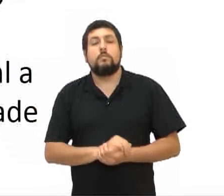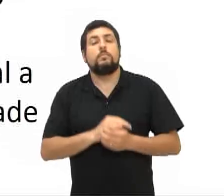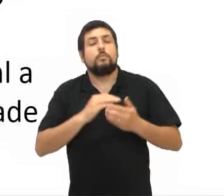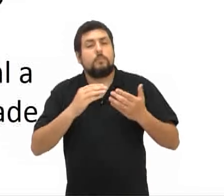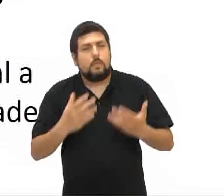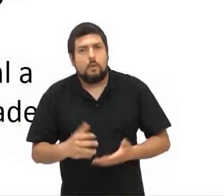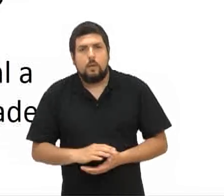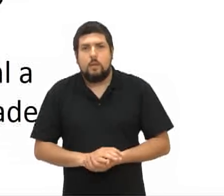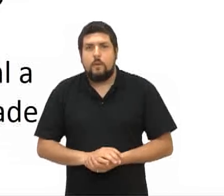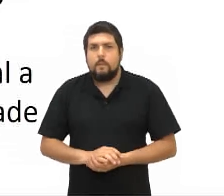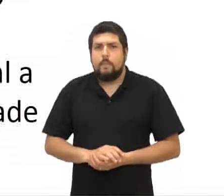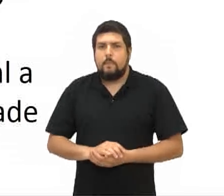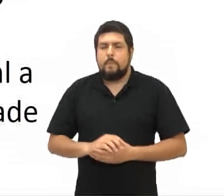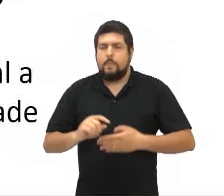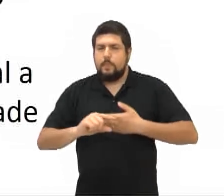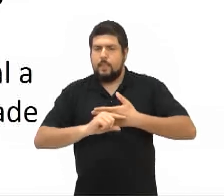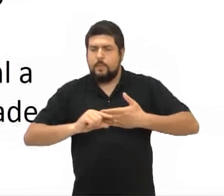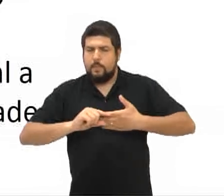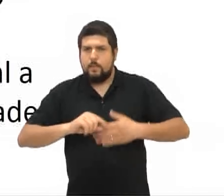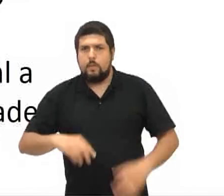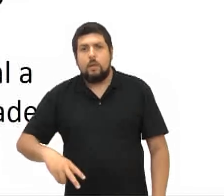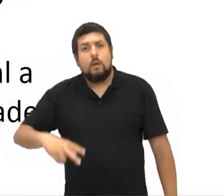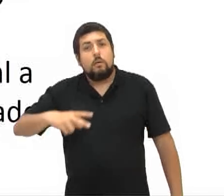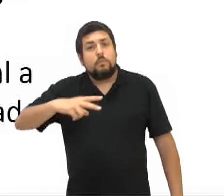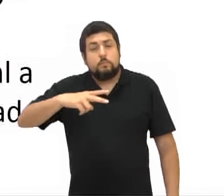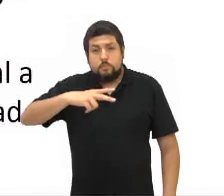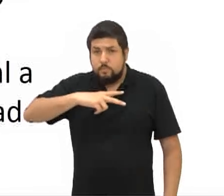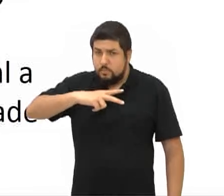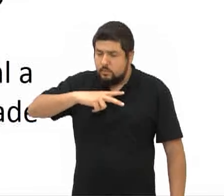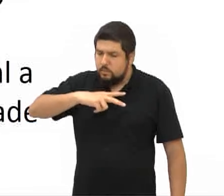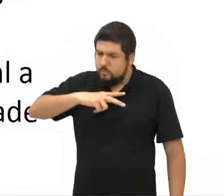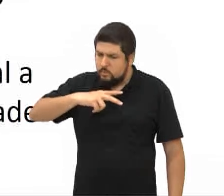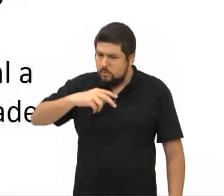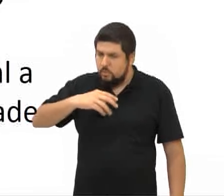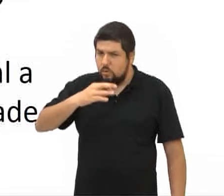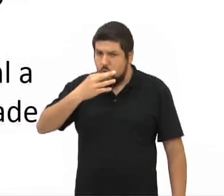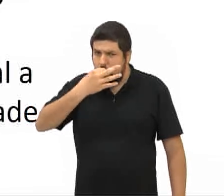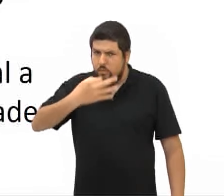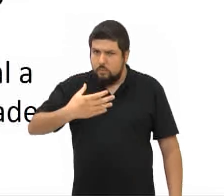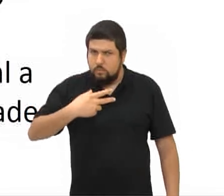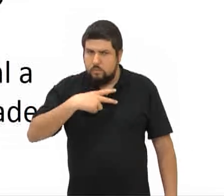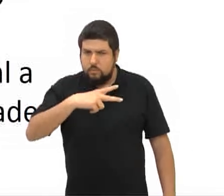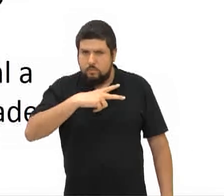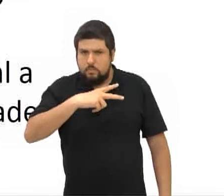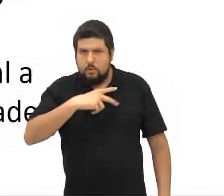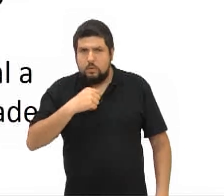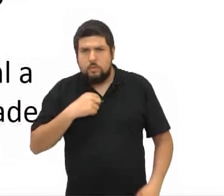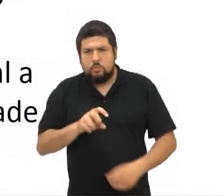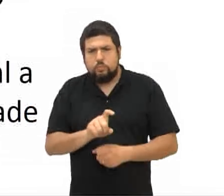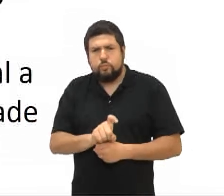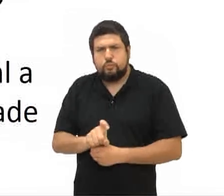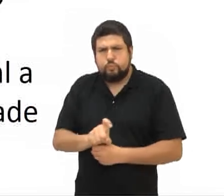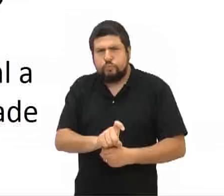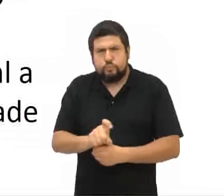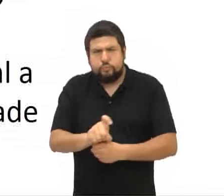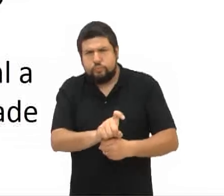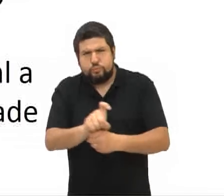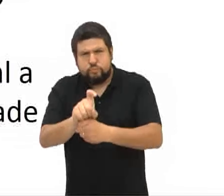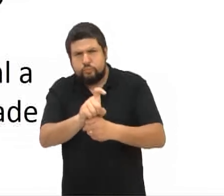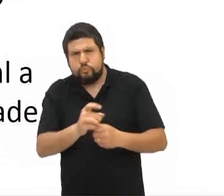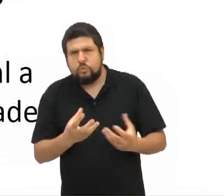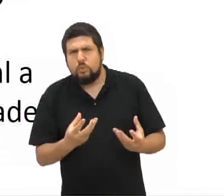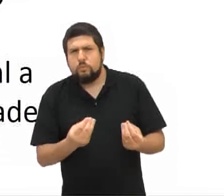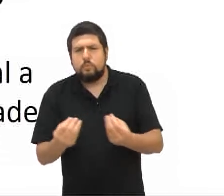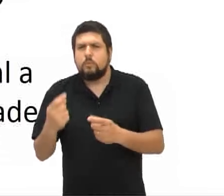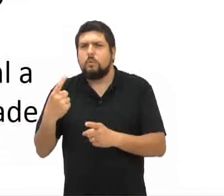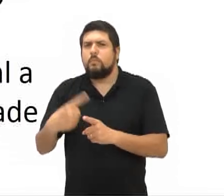Particularmente, penso ser consequência do uso em demasia dos agrotóxicos o fato de, nos últimos